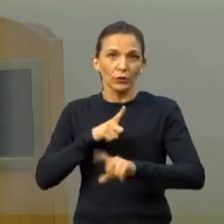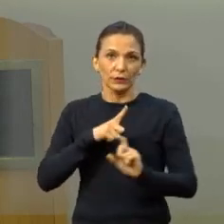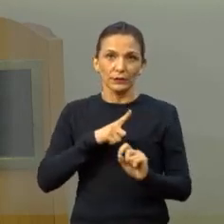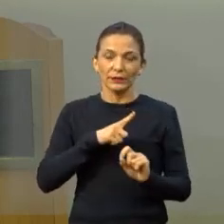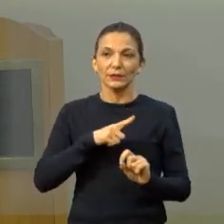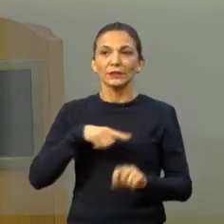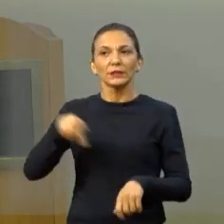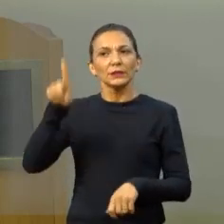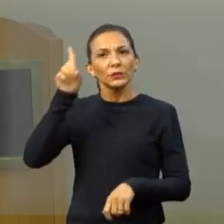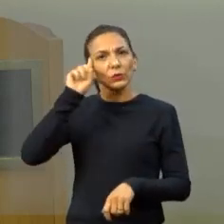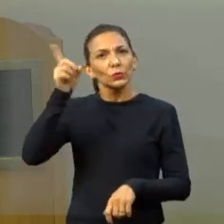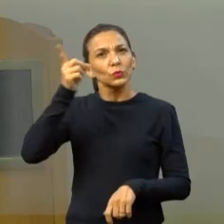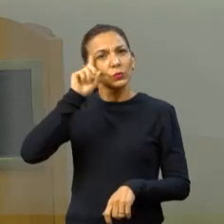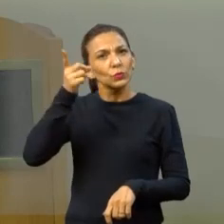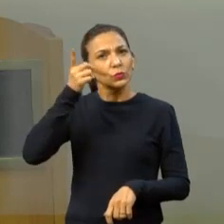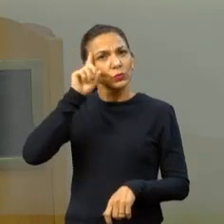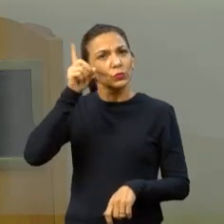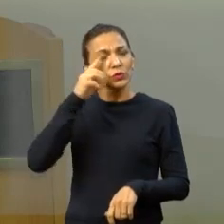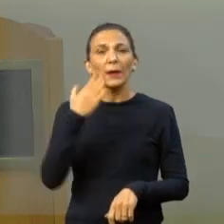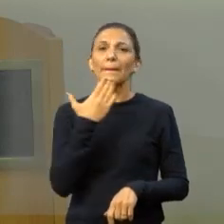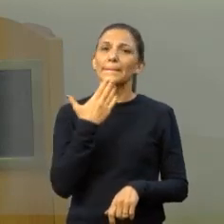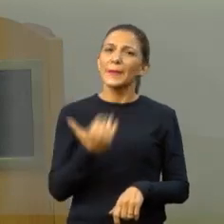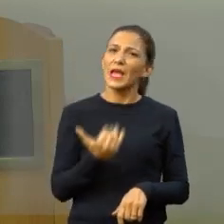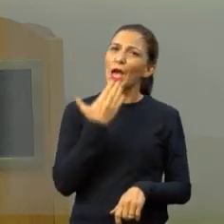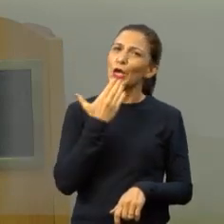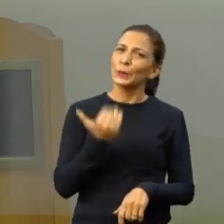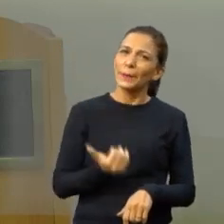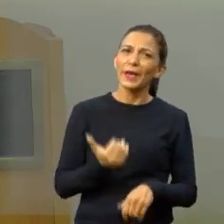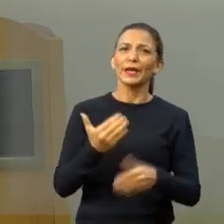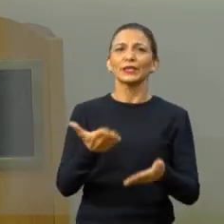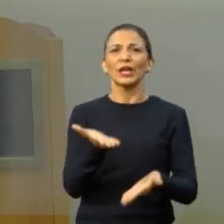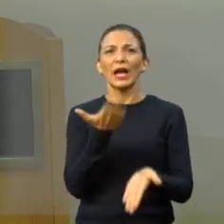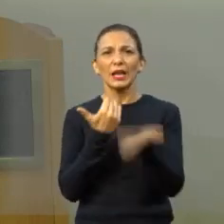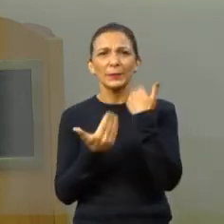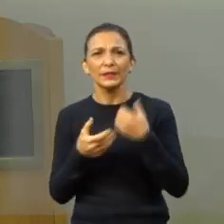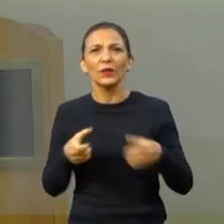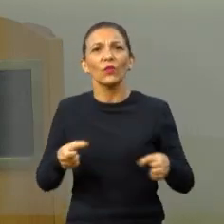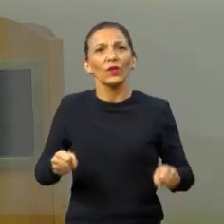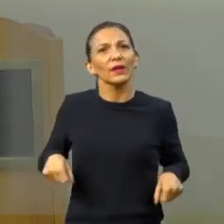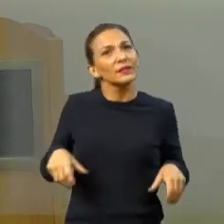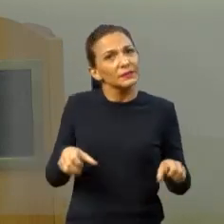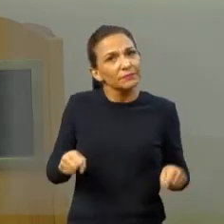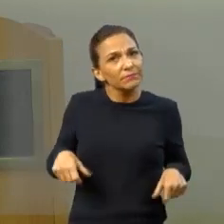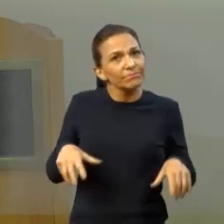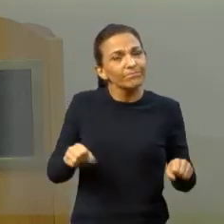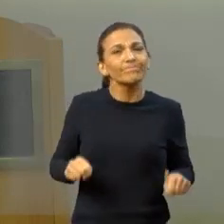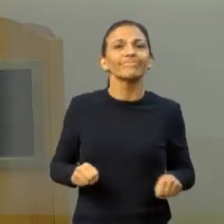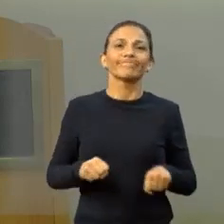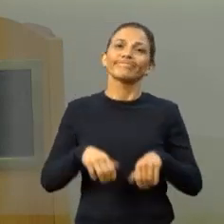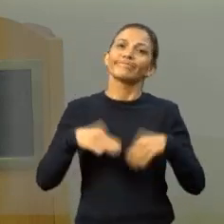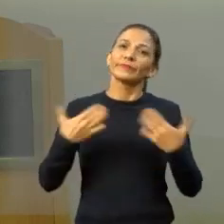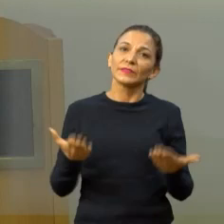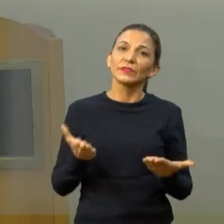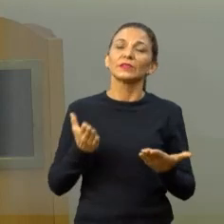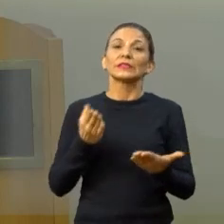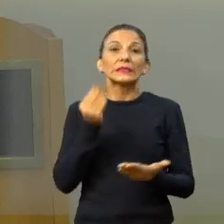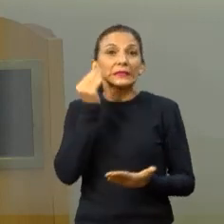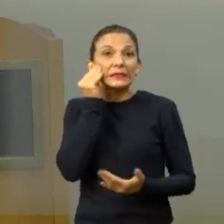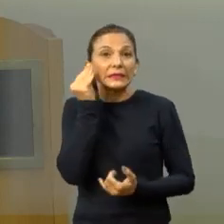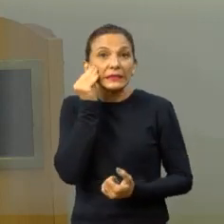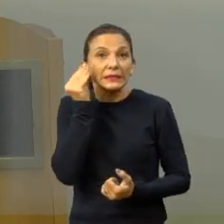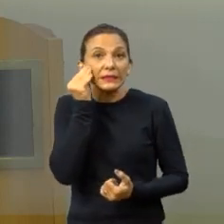todo dia todo dia é pedido de alimento é pedido de cadeira de rodas enfim nós somos atrás